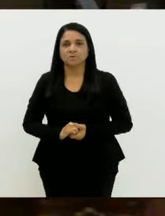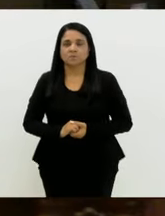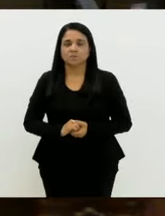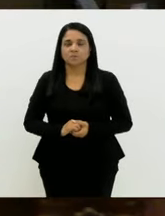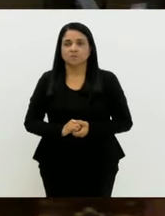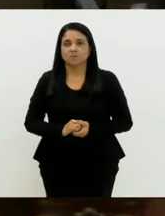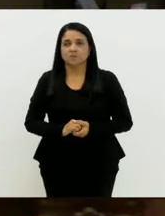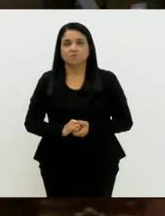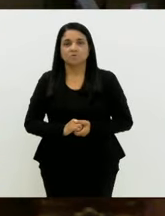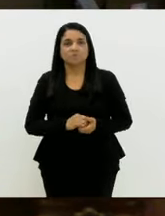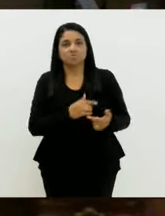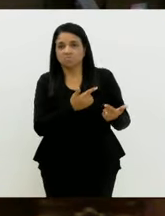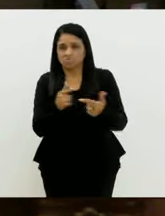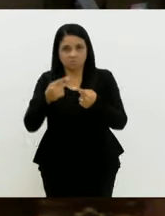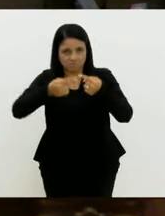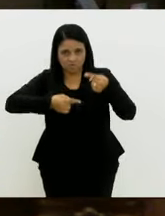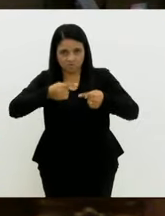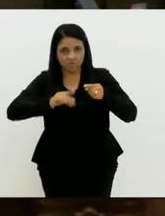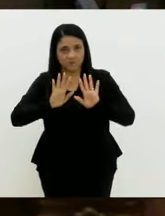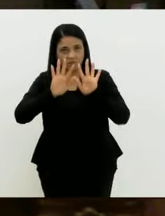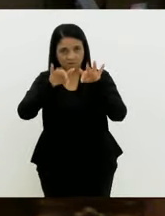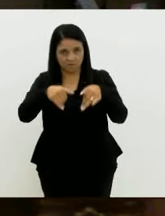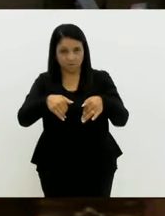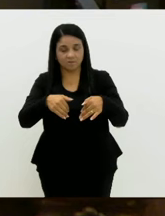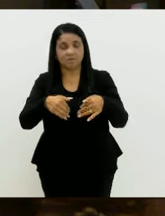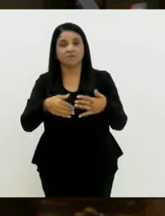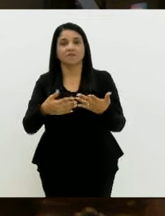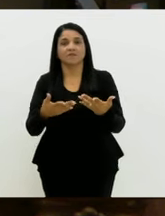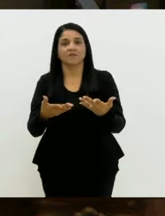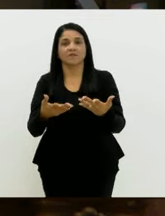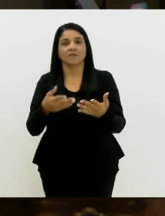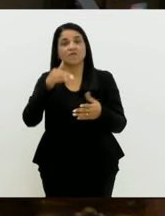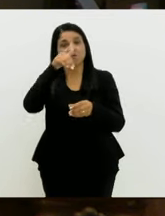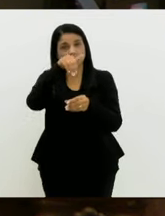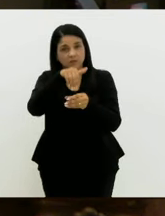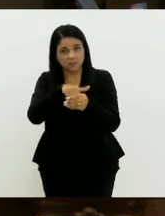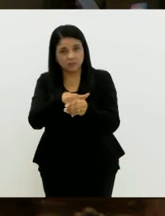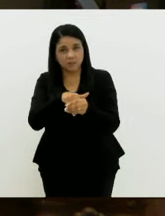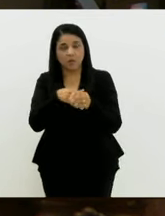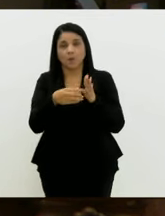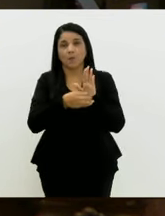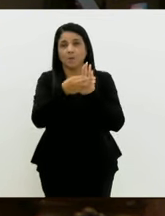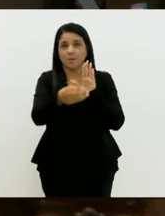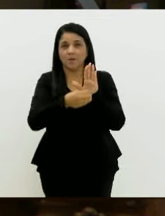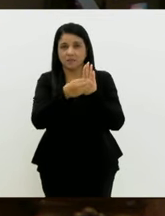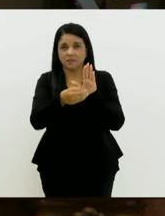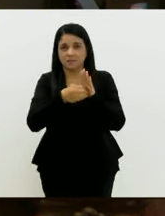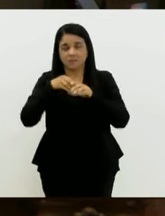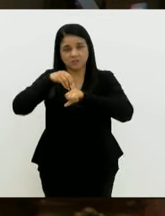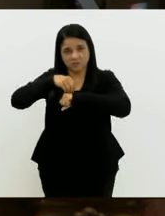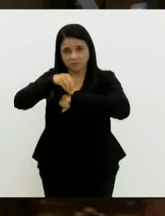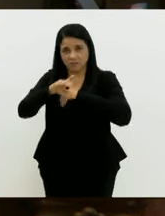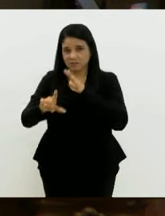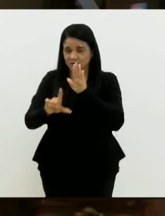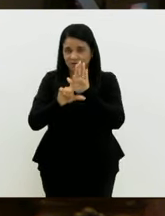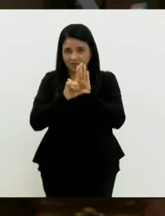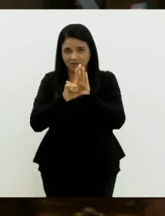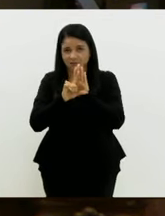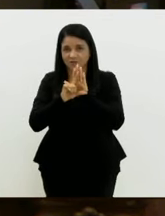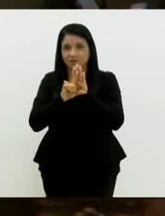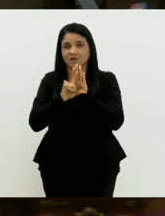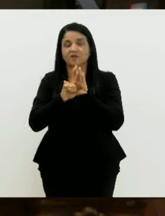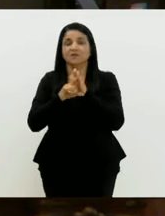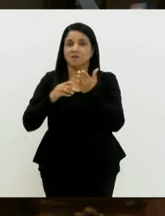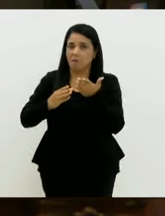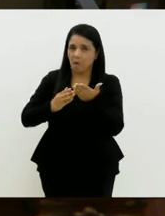Não havendo mais quem queira discutir, encerrada a discussão. Em votação, parecer da Comissão de Indicações Legislativas. Senhores que